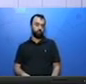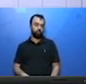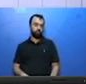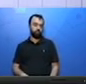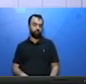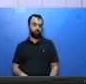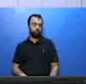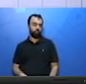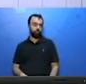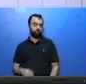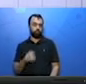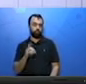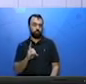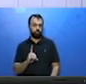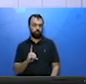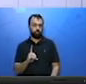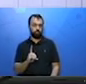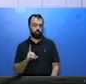O ponto D.